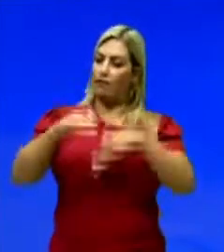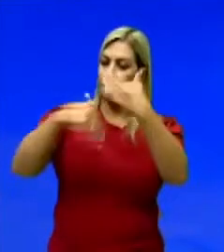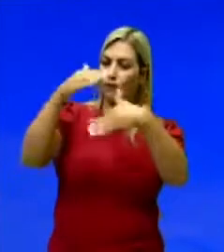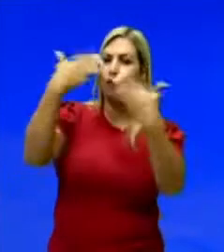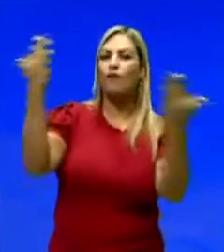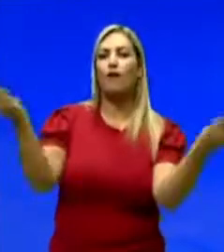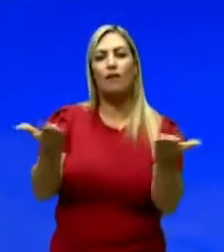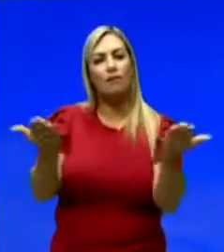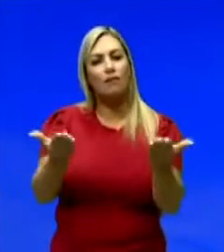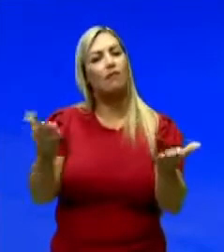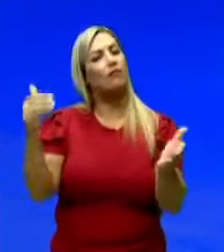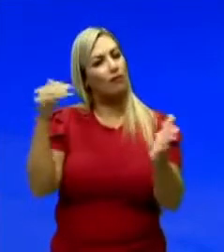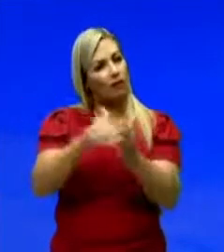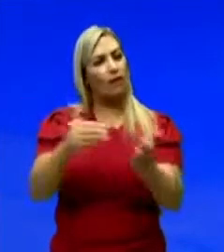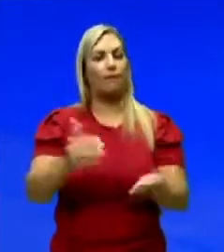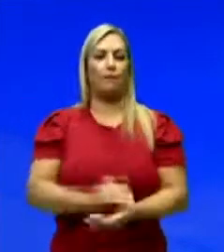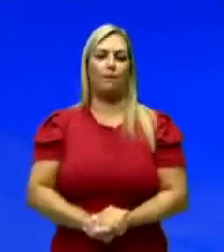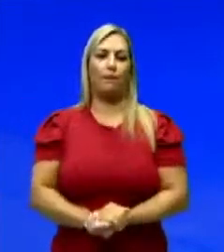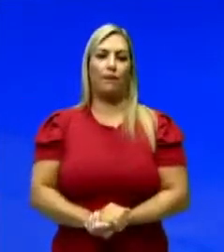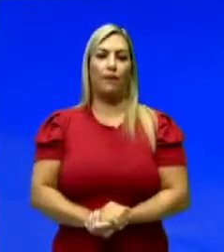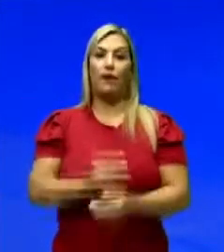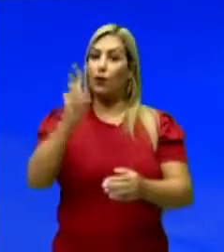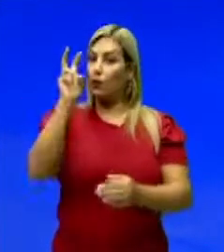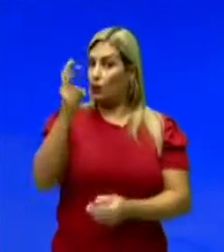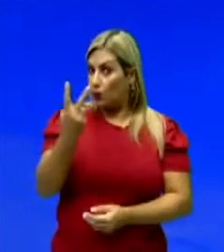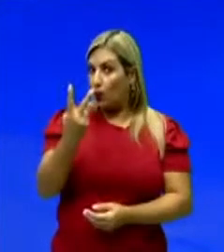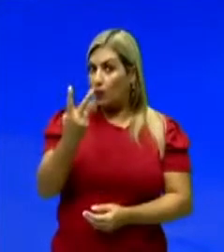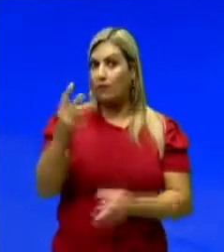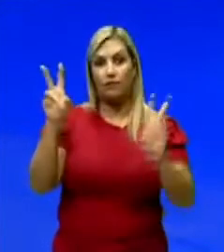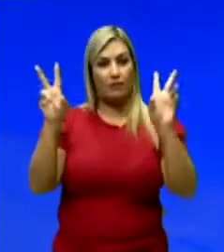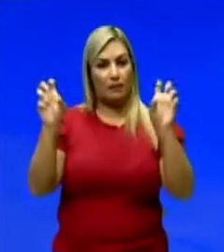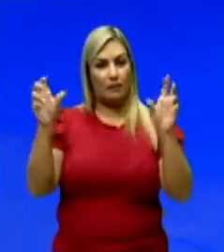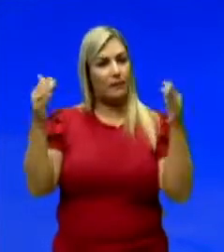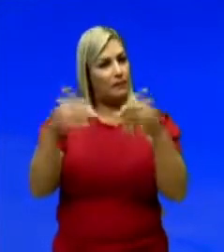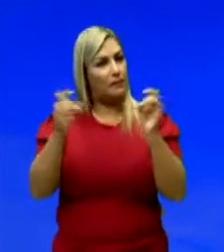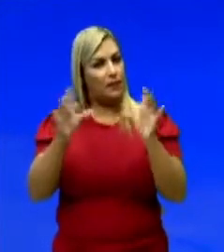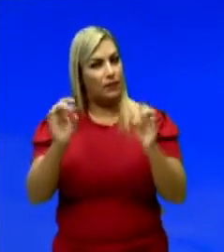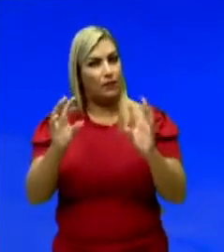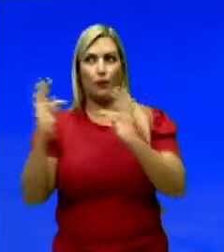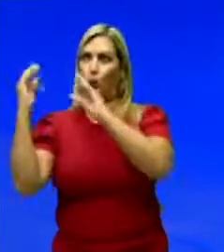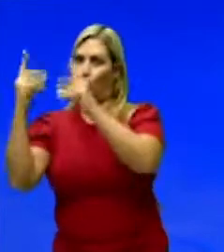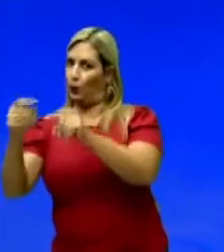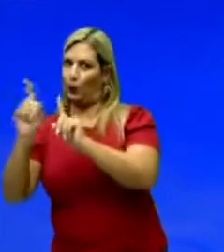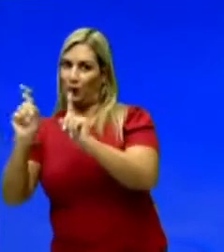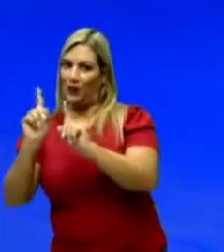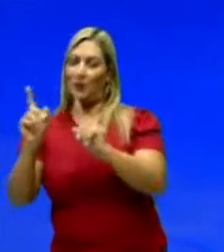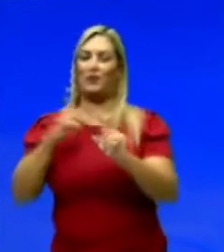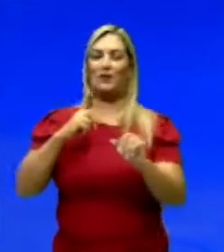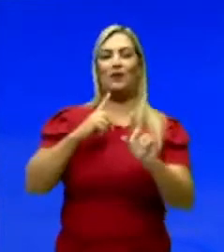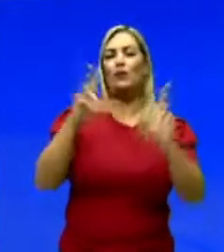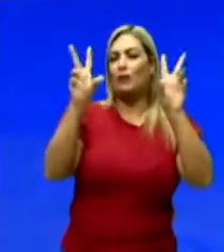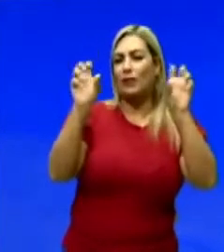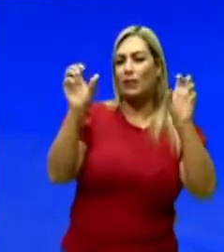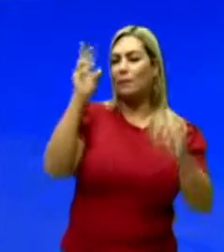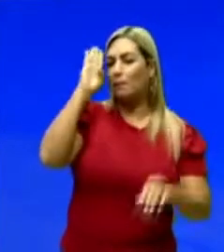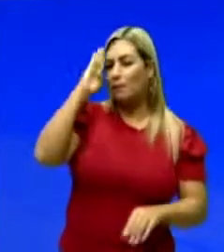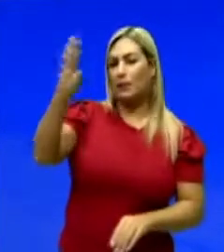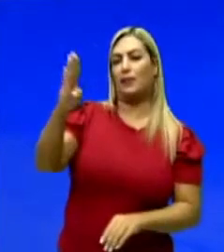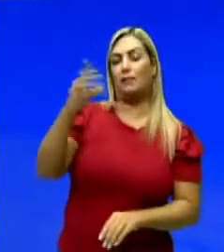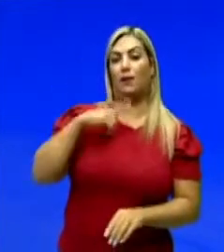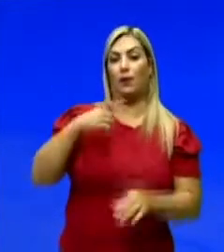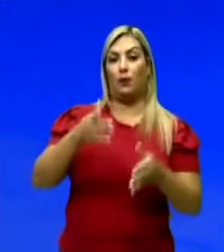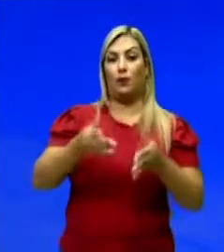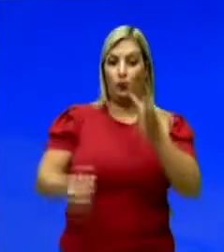nós vamos tratar de dois temas específicos nós não vamos falar de tudo do egito antigo olha só vamos tratar um pouco do seu nascimento e da sua